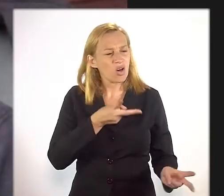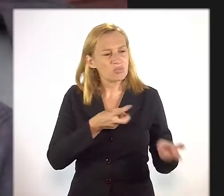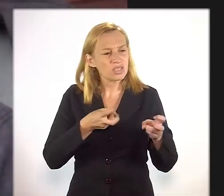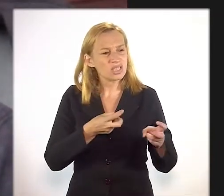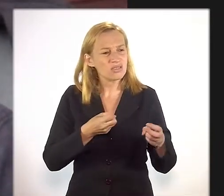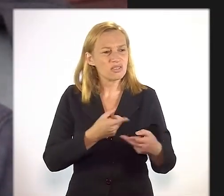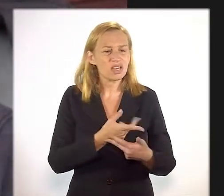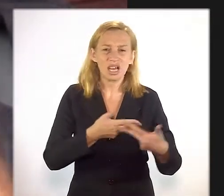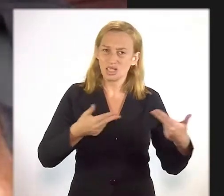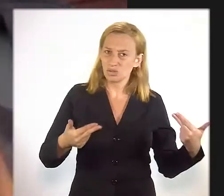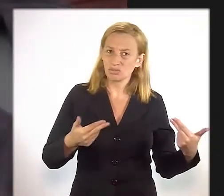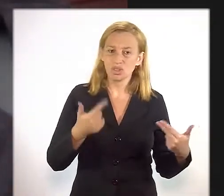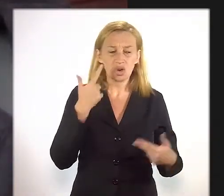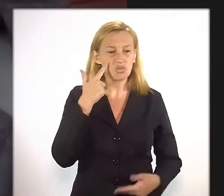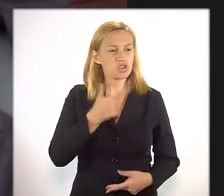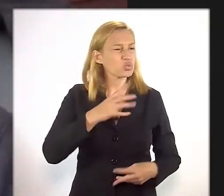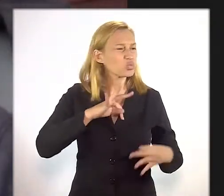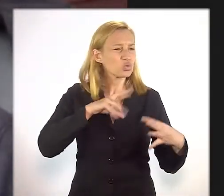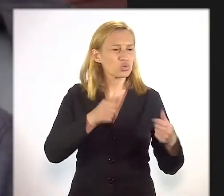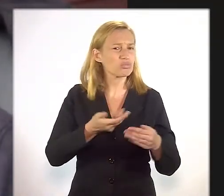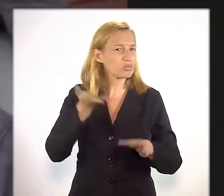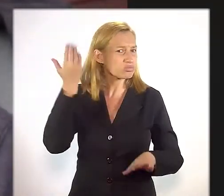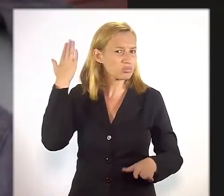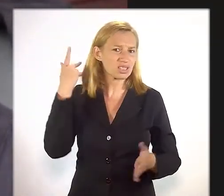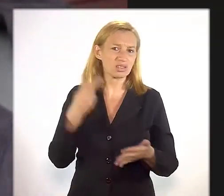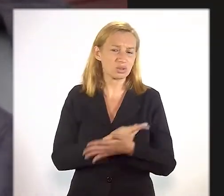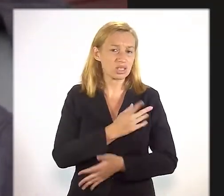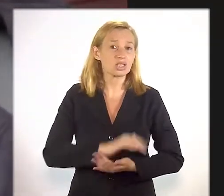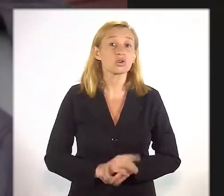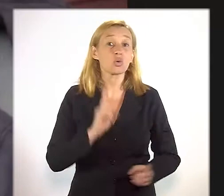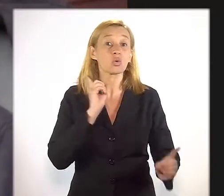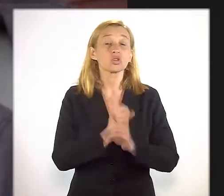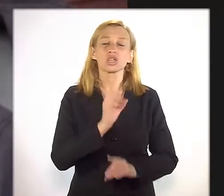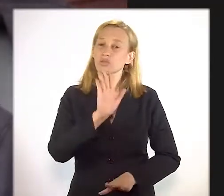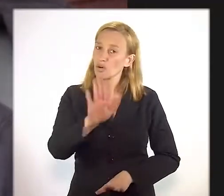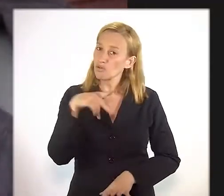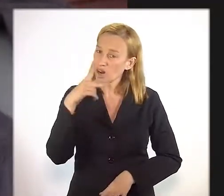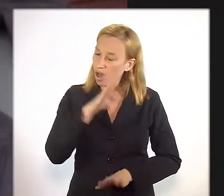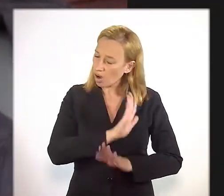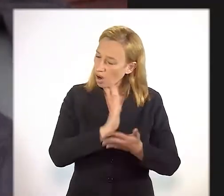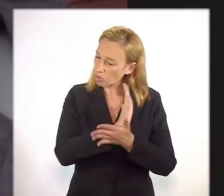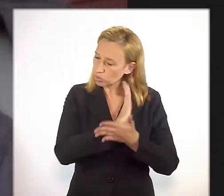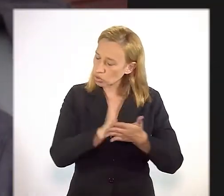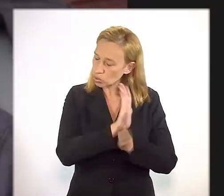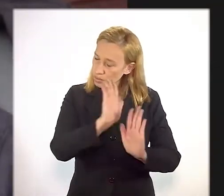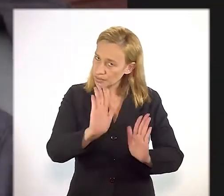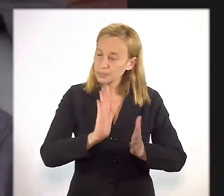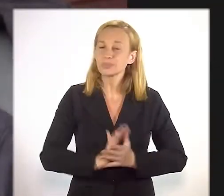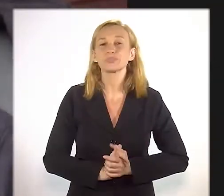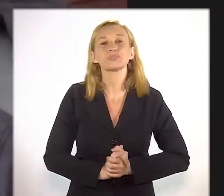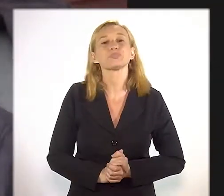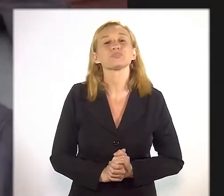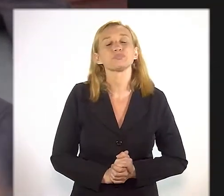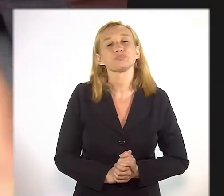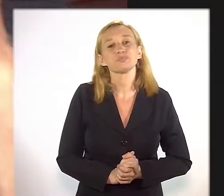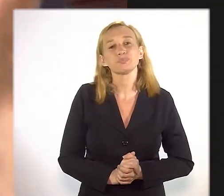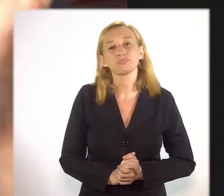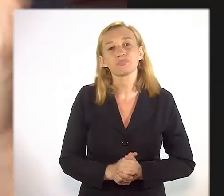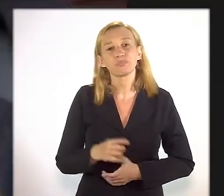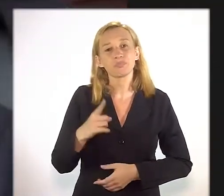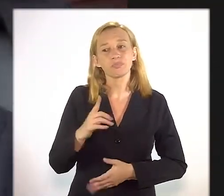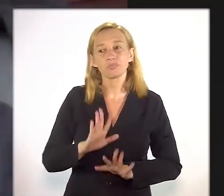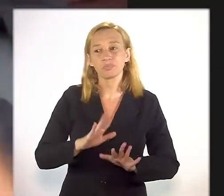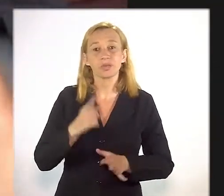me levou a rever tudo o que tinha feito na Ponte. Porque eu encontrei, eu vou dizer a alguns autores, porque o brasileiro tem o síndrome de